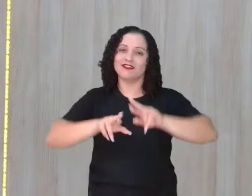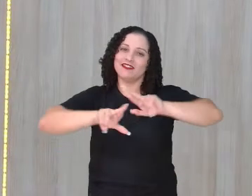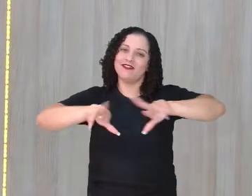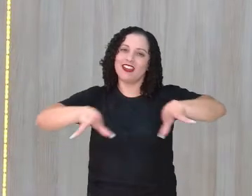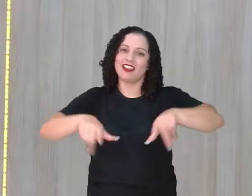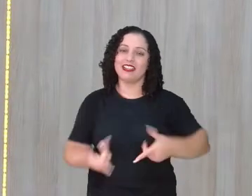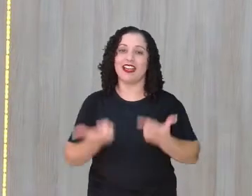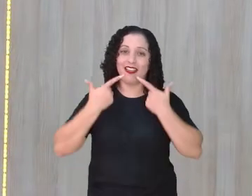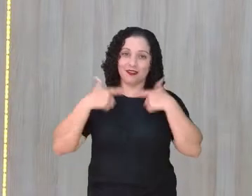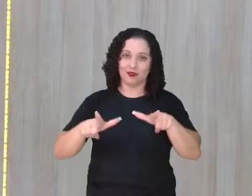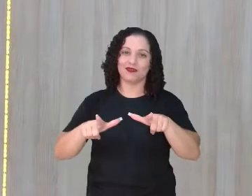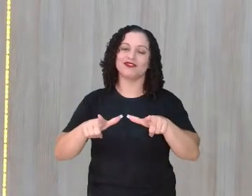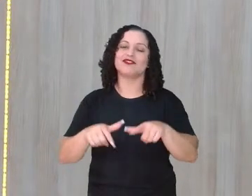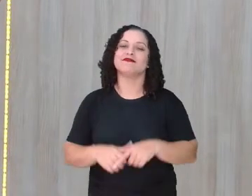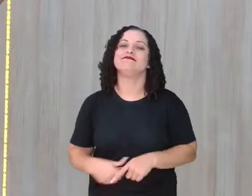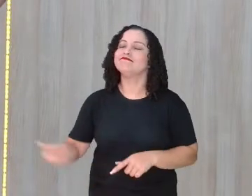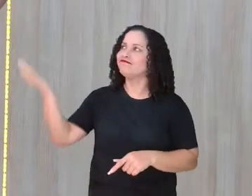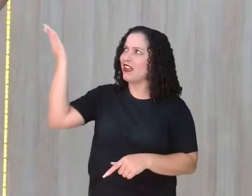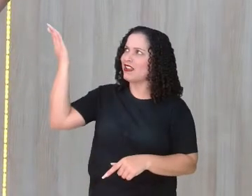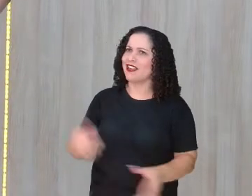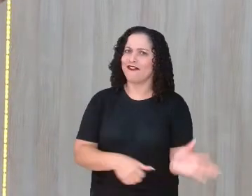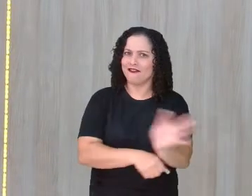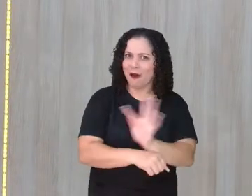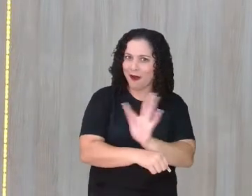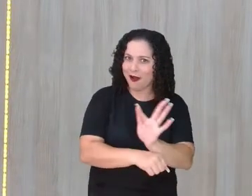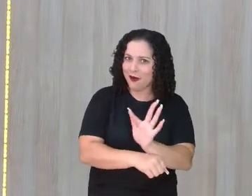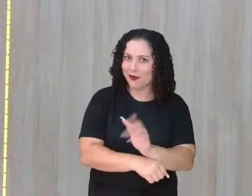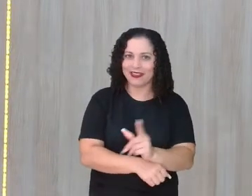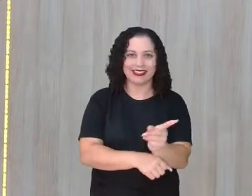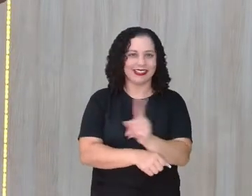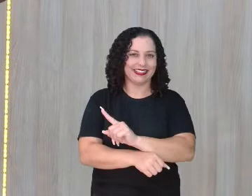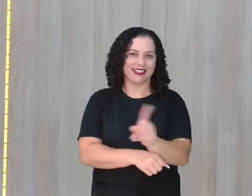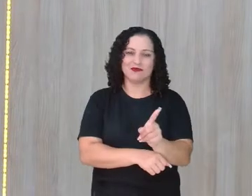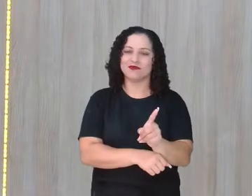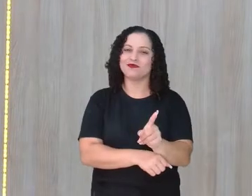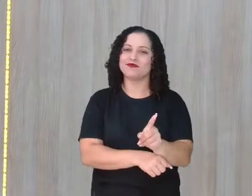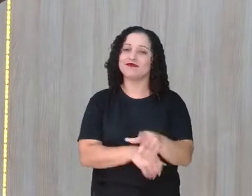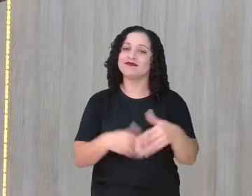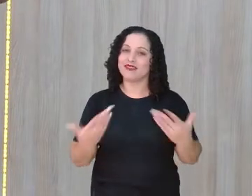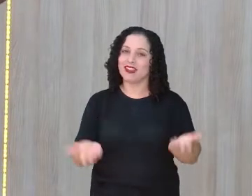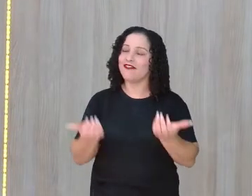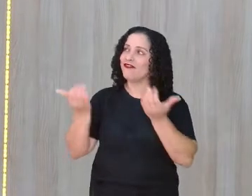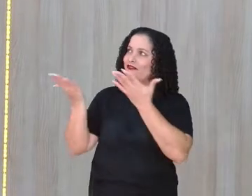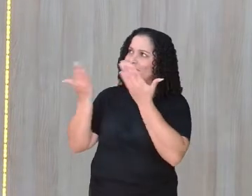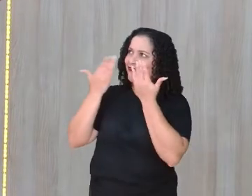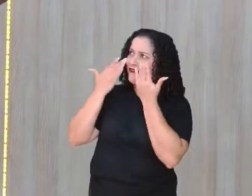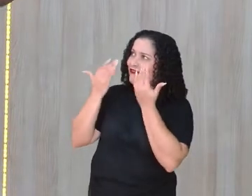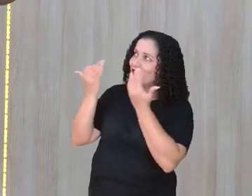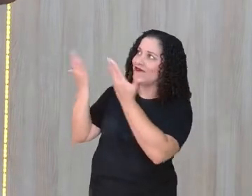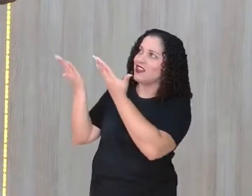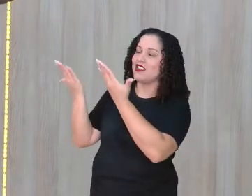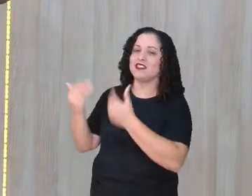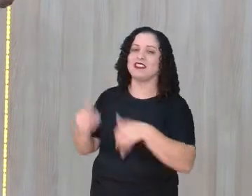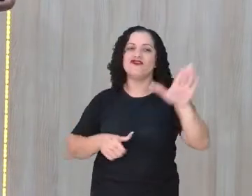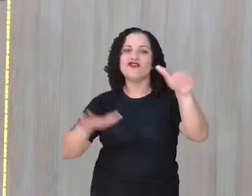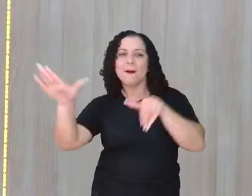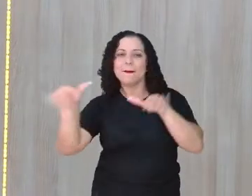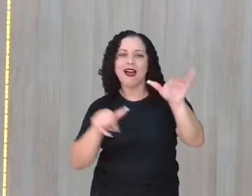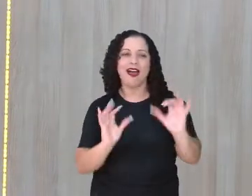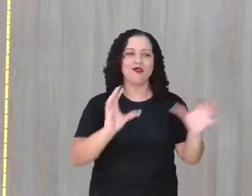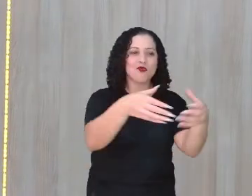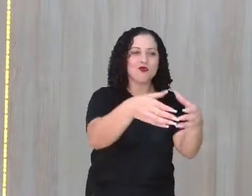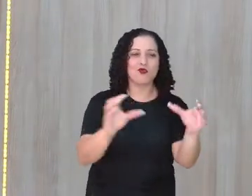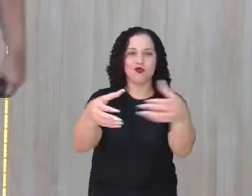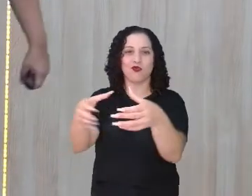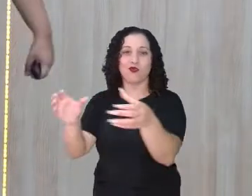então? Essa linguagem é formal? Não completamente, né? A gente já começa aí, ó, chama a turminha, já começa